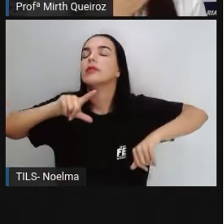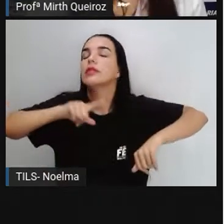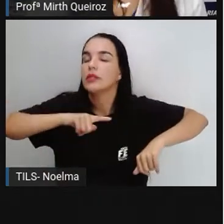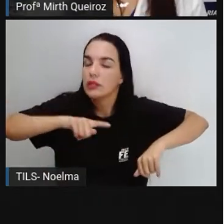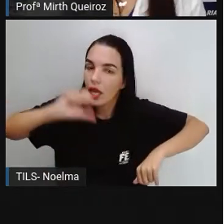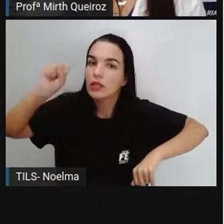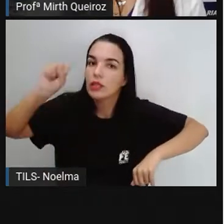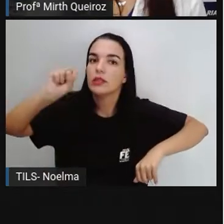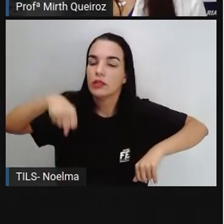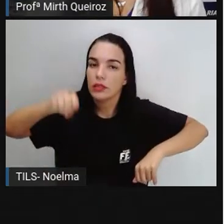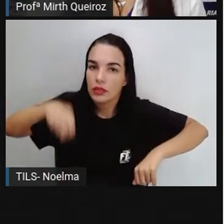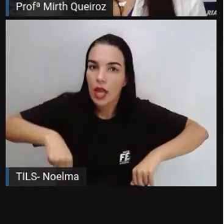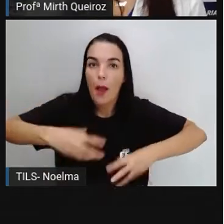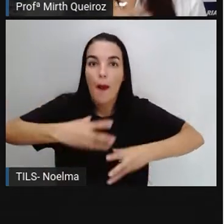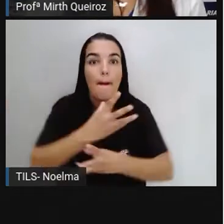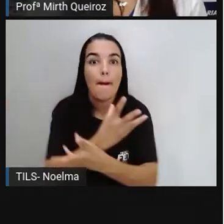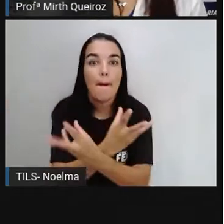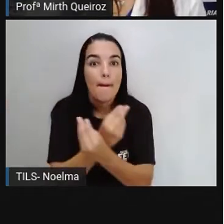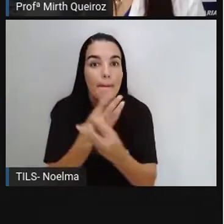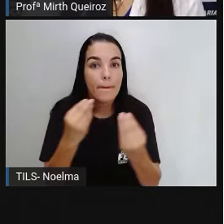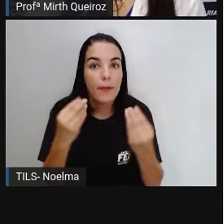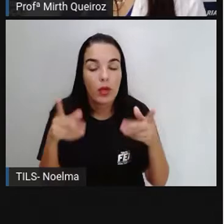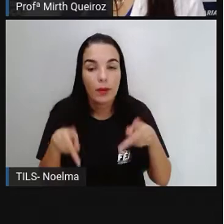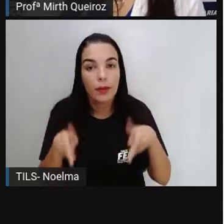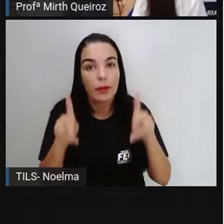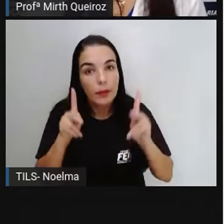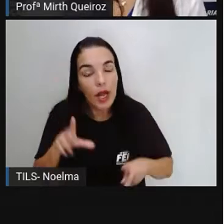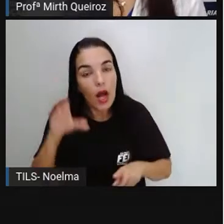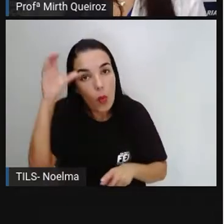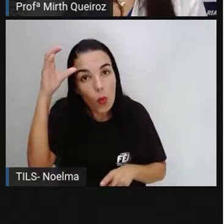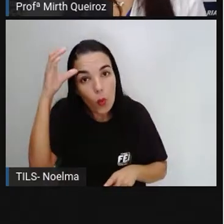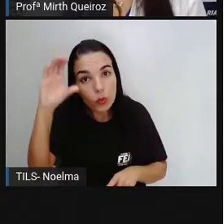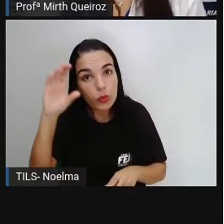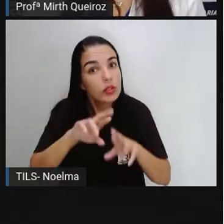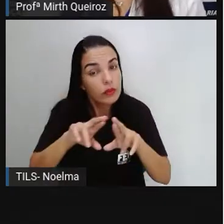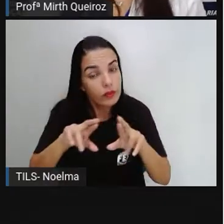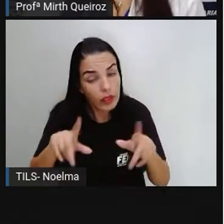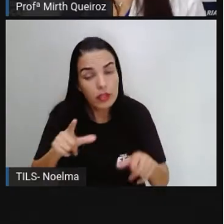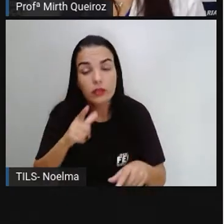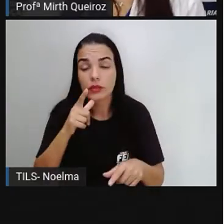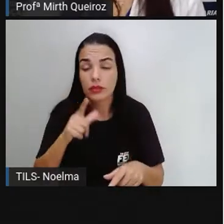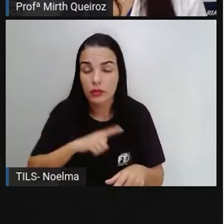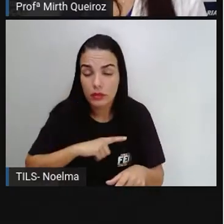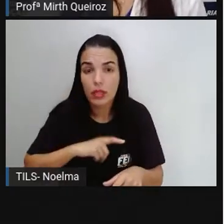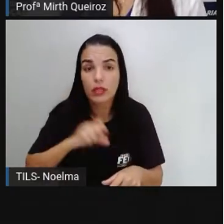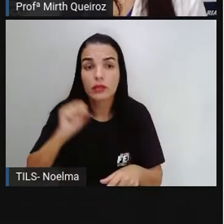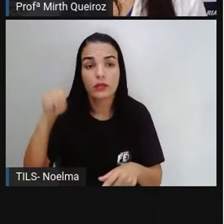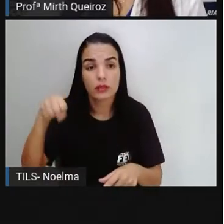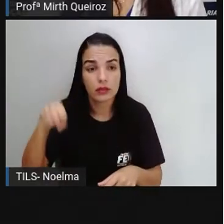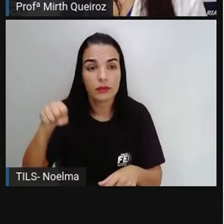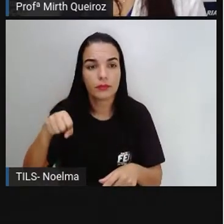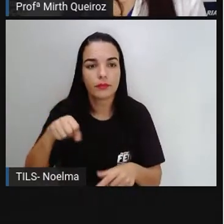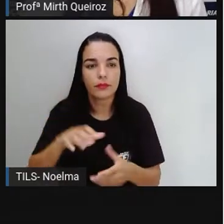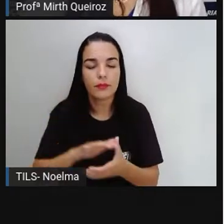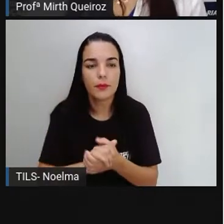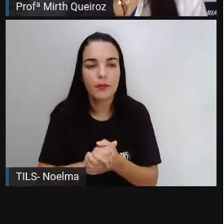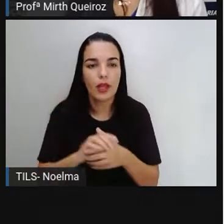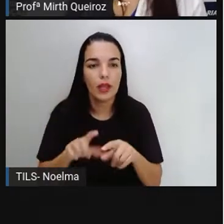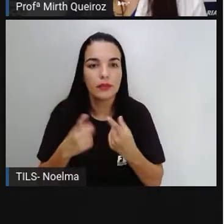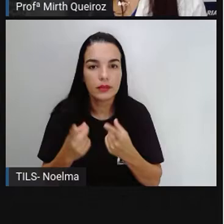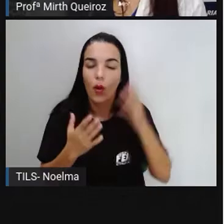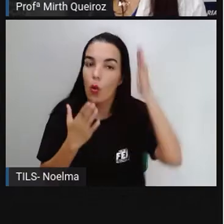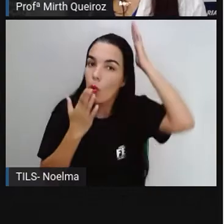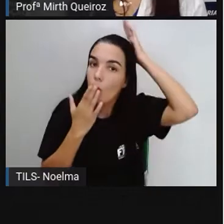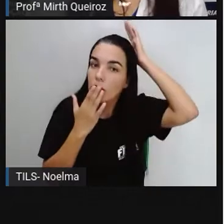há várias populações indígenas que têm culturas diferentes, não é um único tipo de cultura, não. E esse índio lá